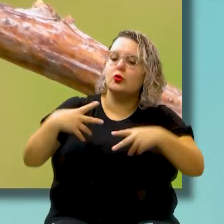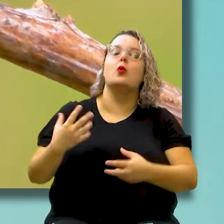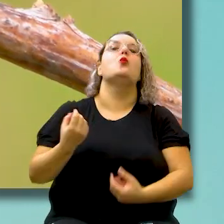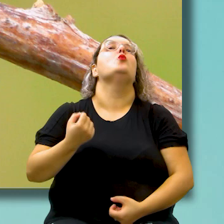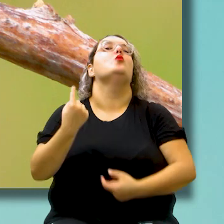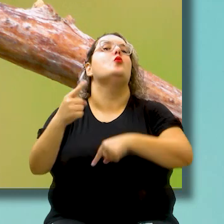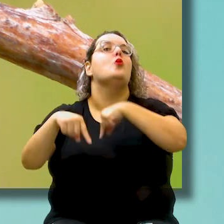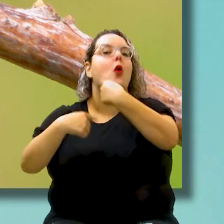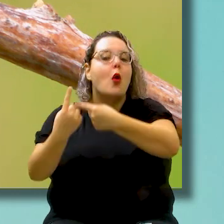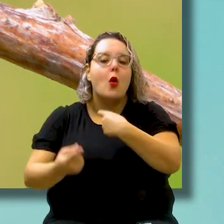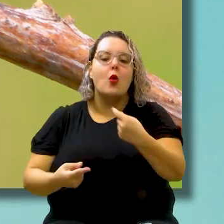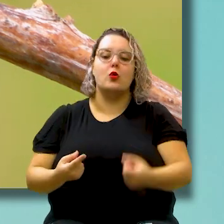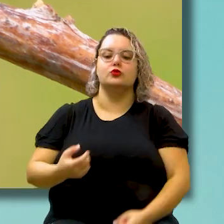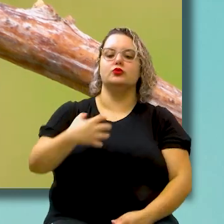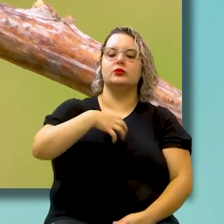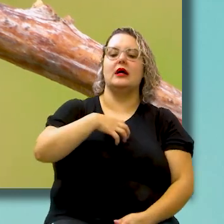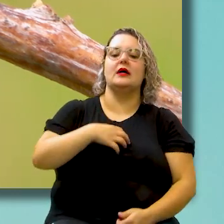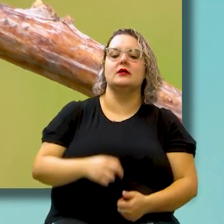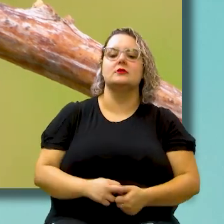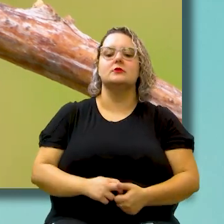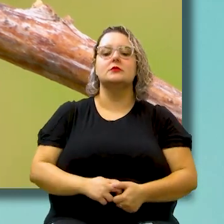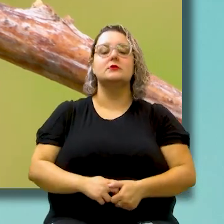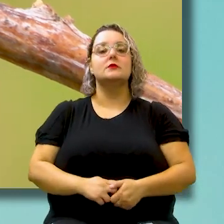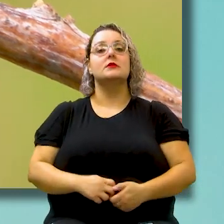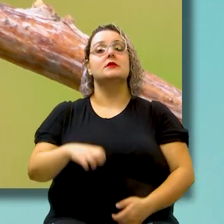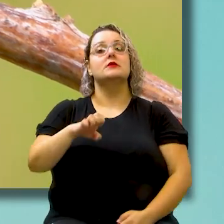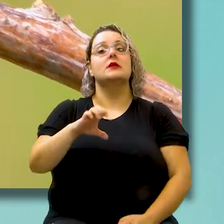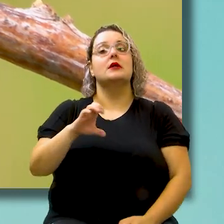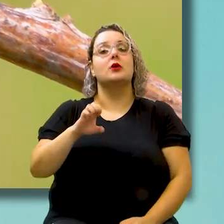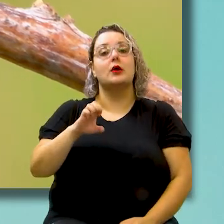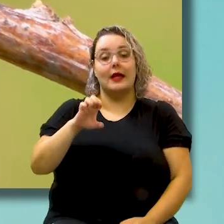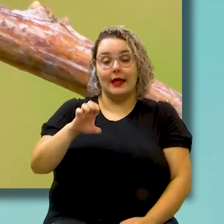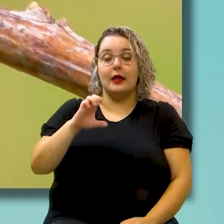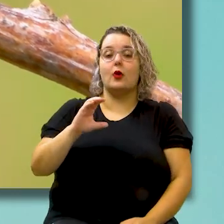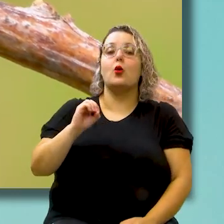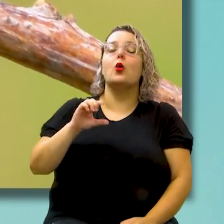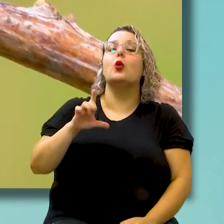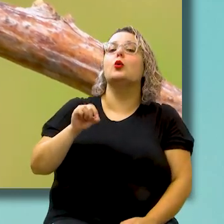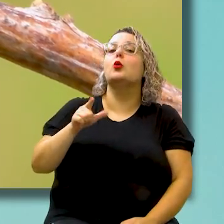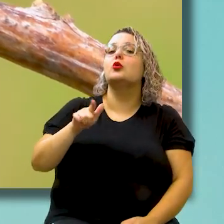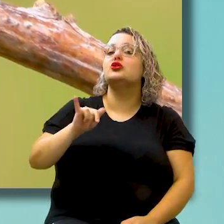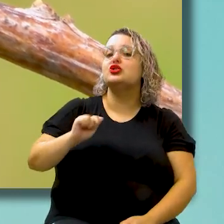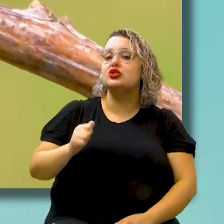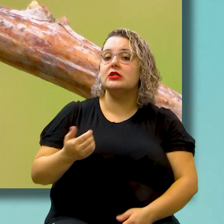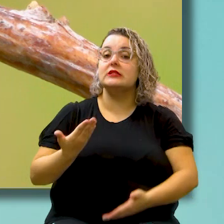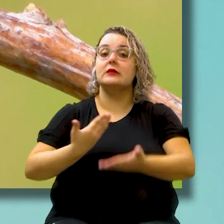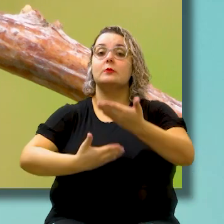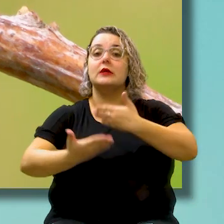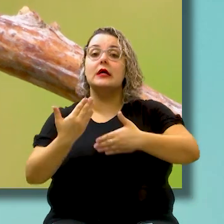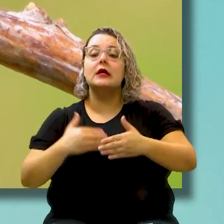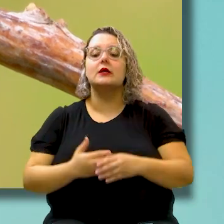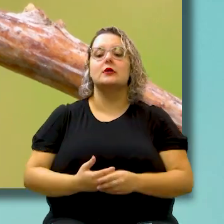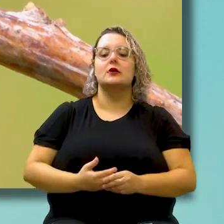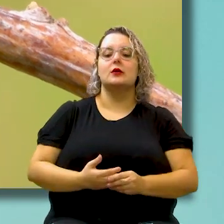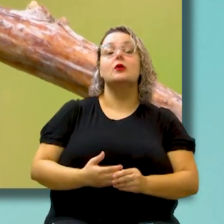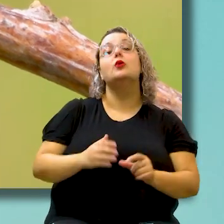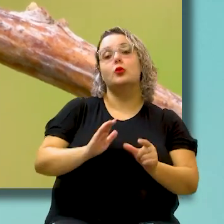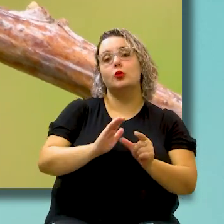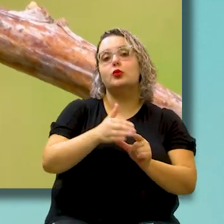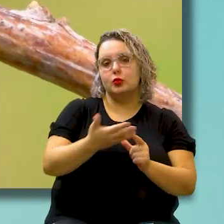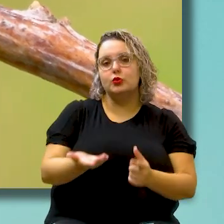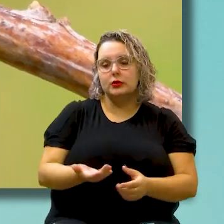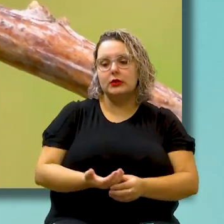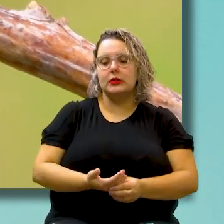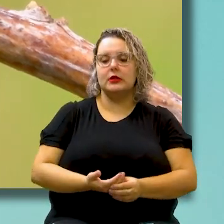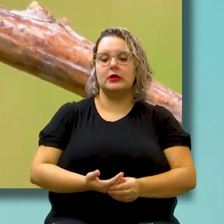usar, um outro projeto para usar esse recurso. O interessante é que essa ecologia, né, essa interação, até o termo que você